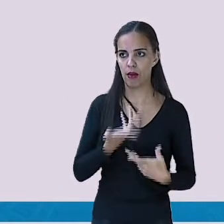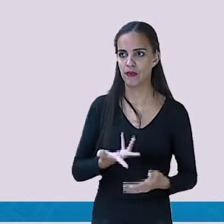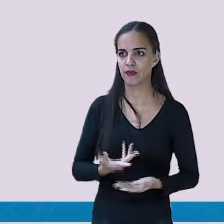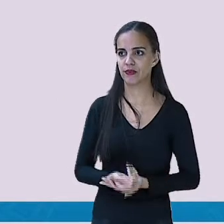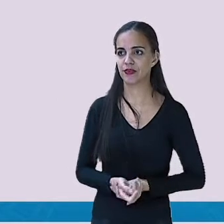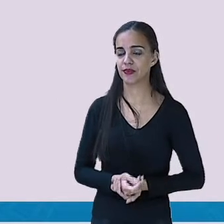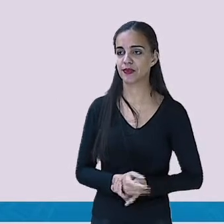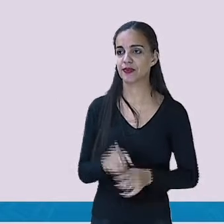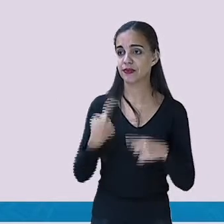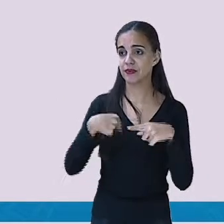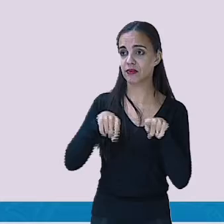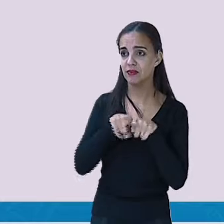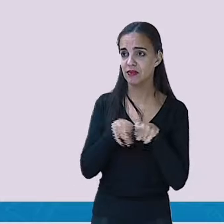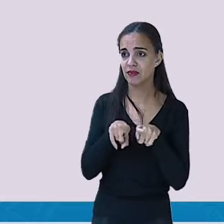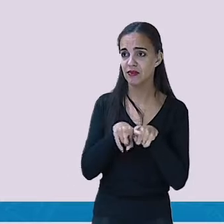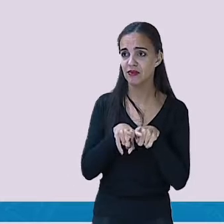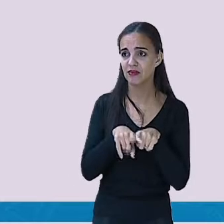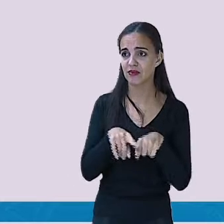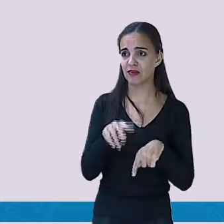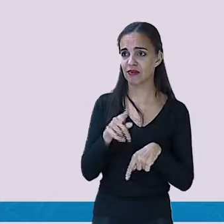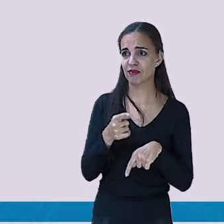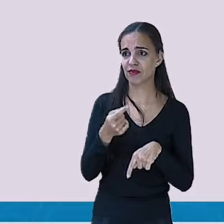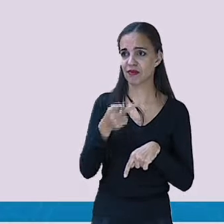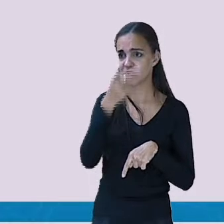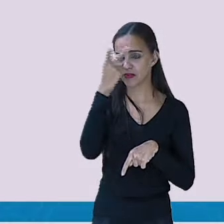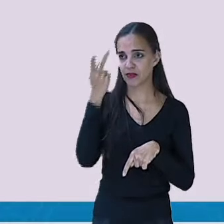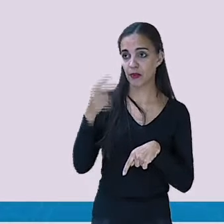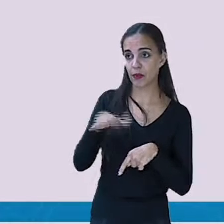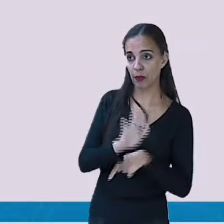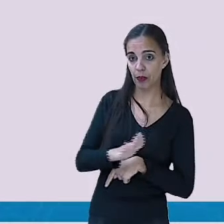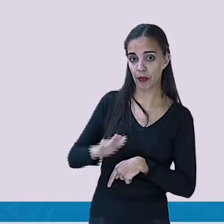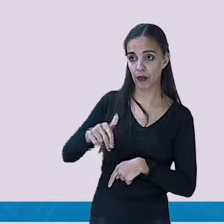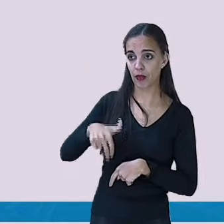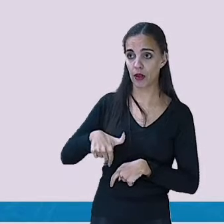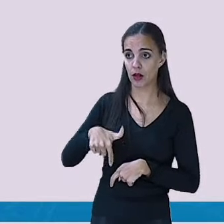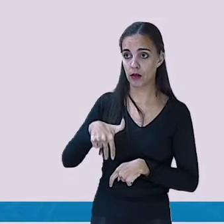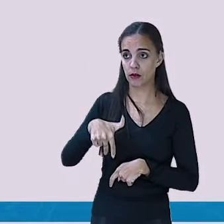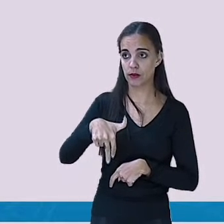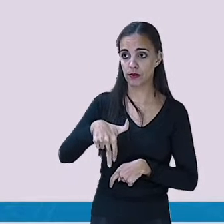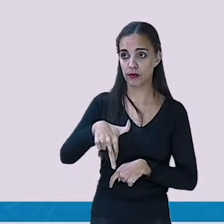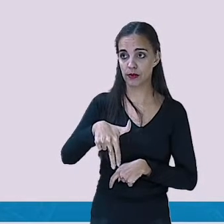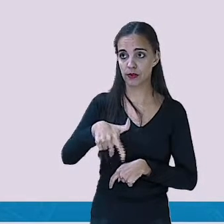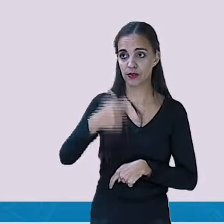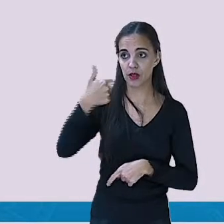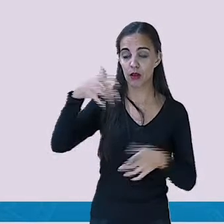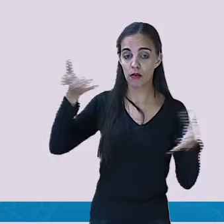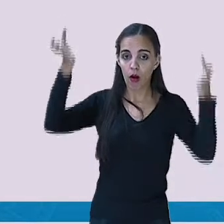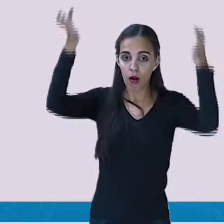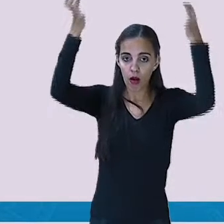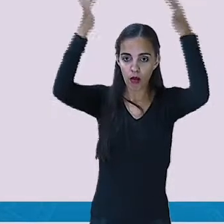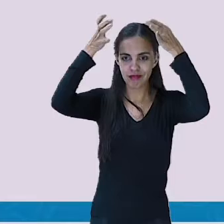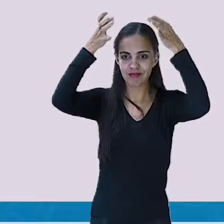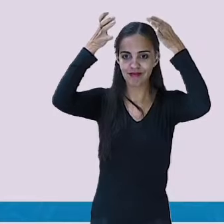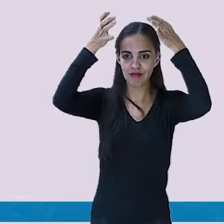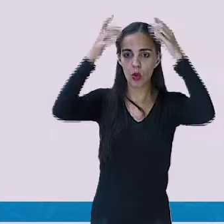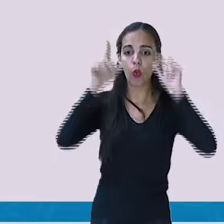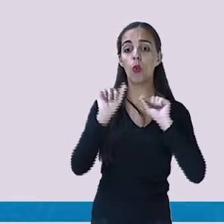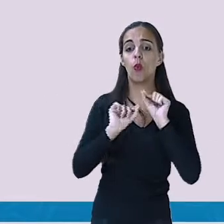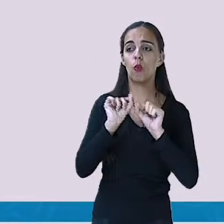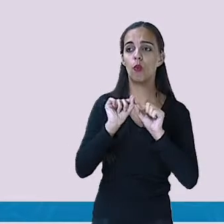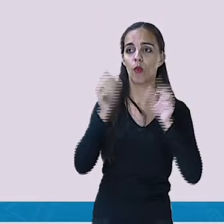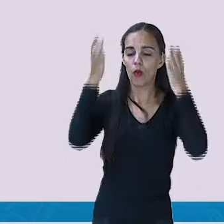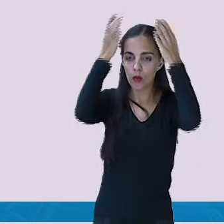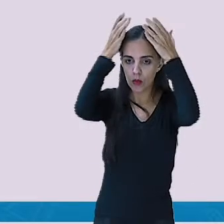E também tem a imagem de uma pessoa transportando, né, sobre a